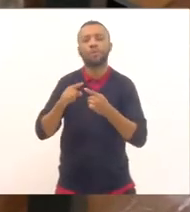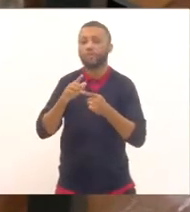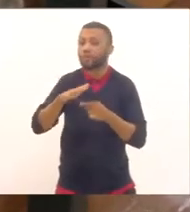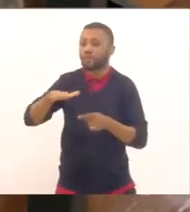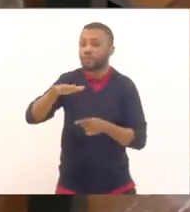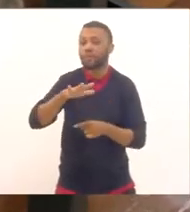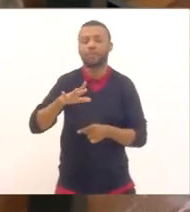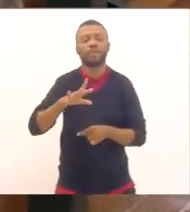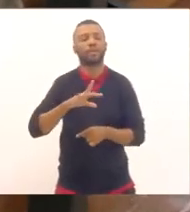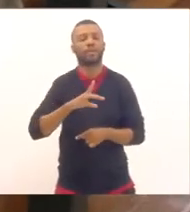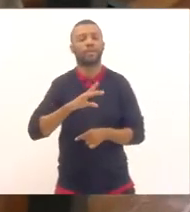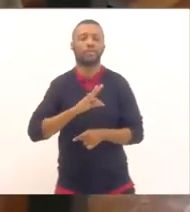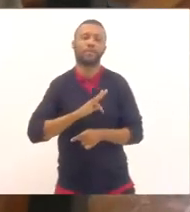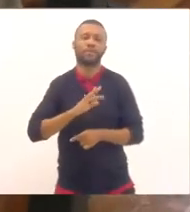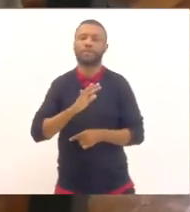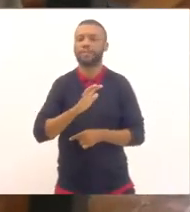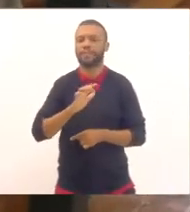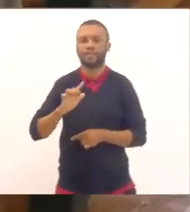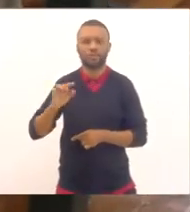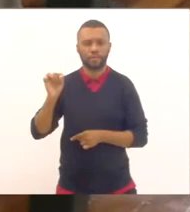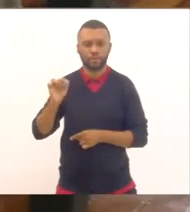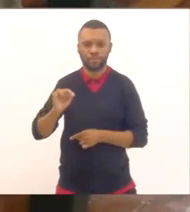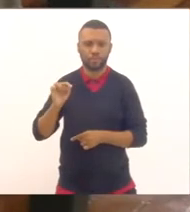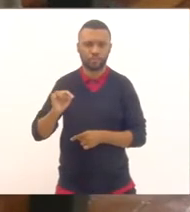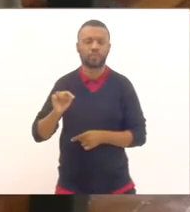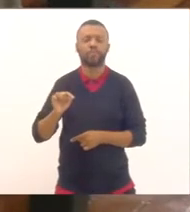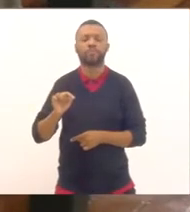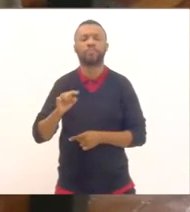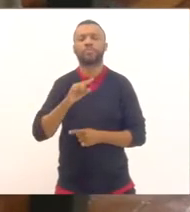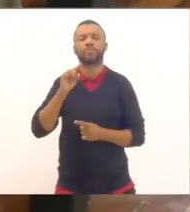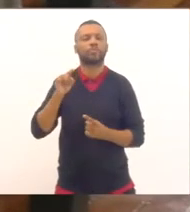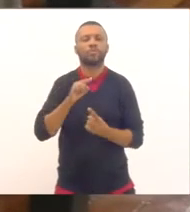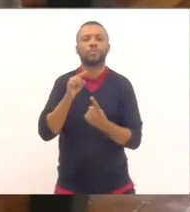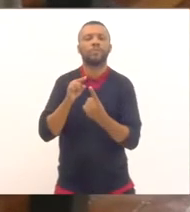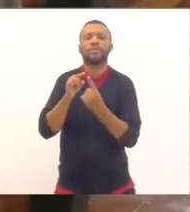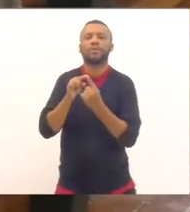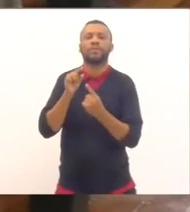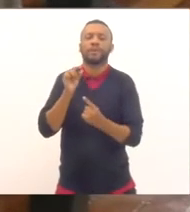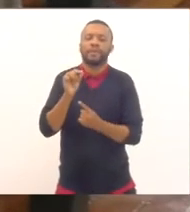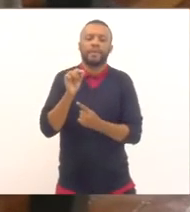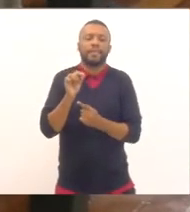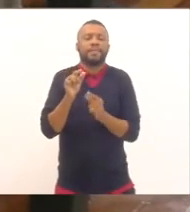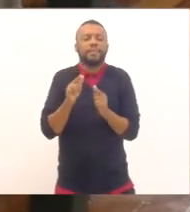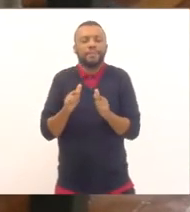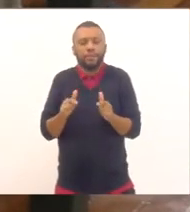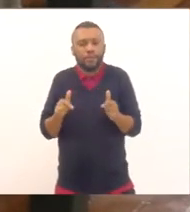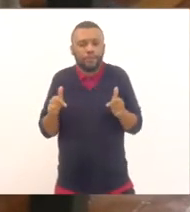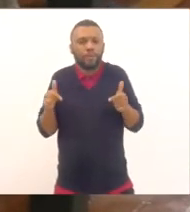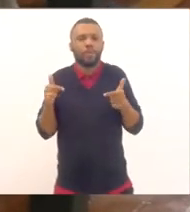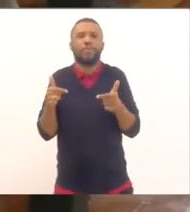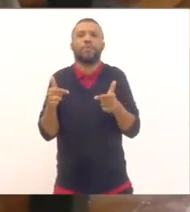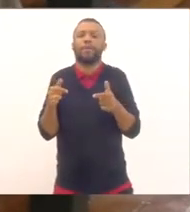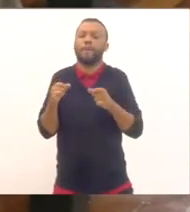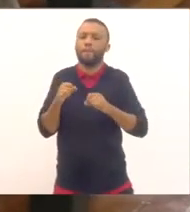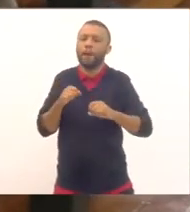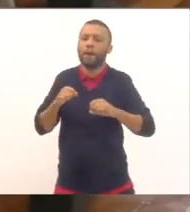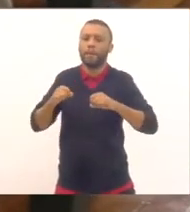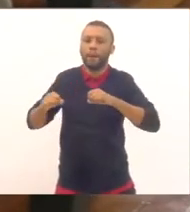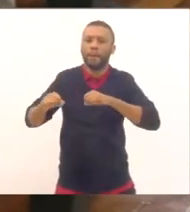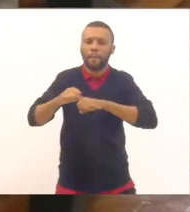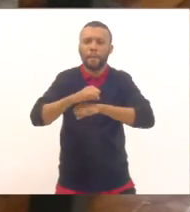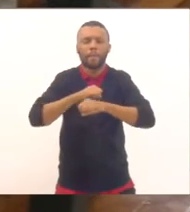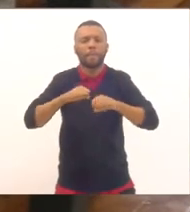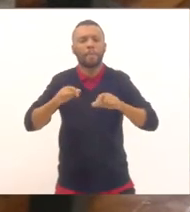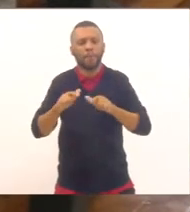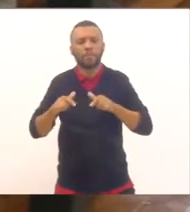âmbito da Polícia Civil o objetivo de intensificar e efetivar